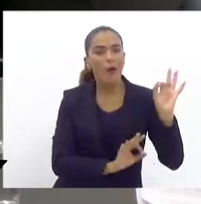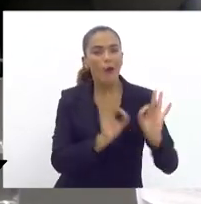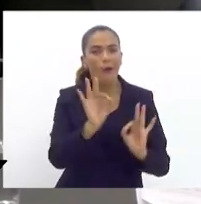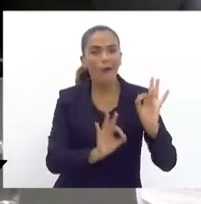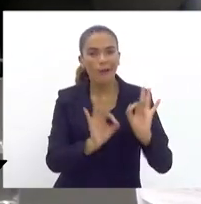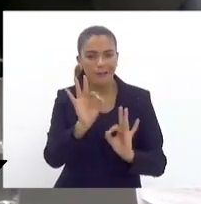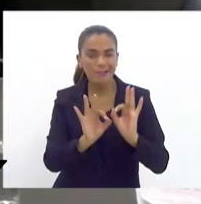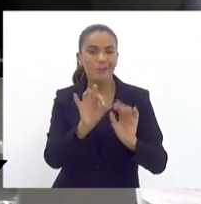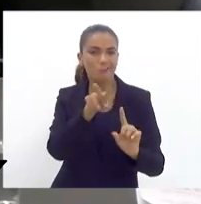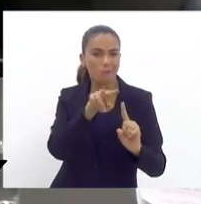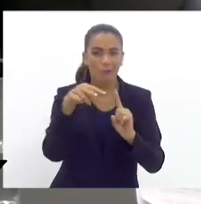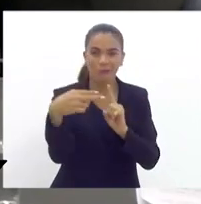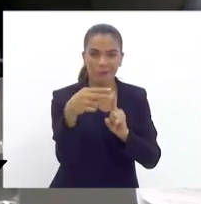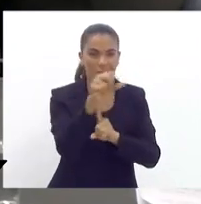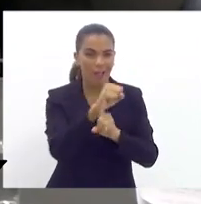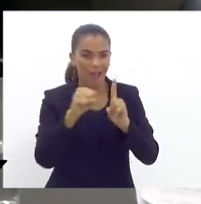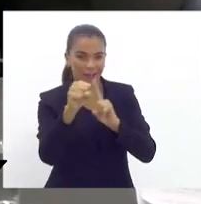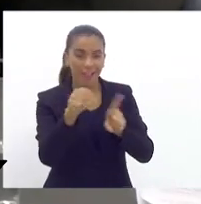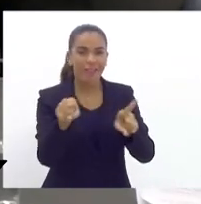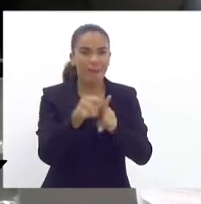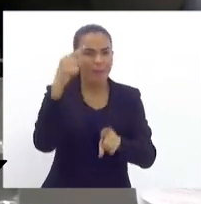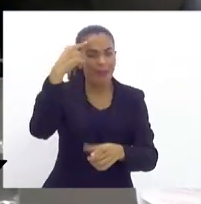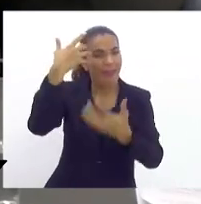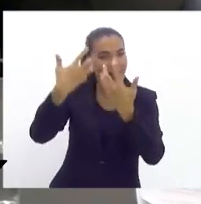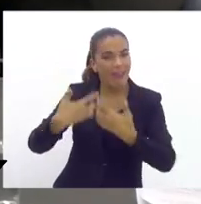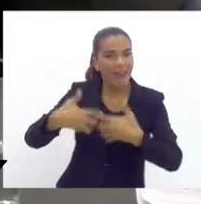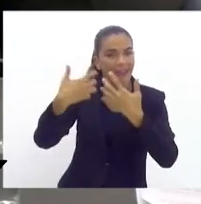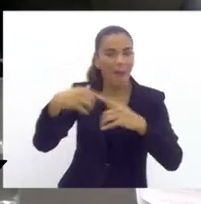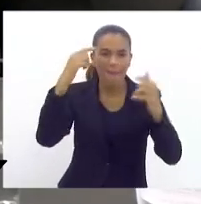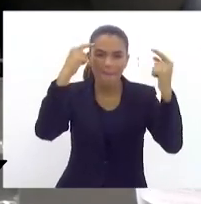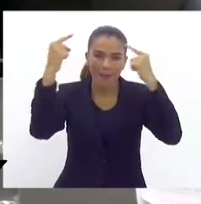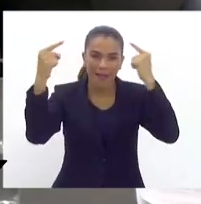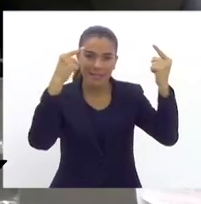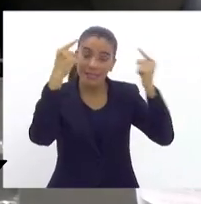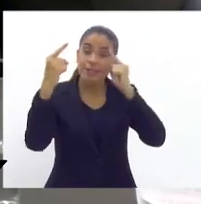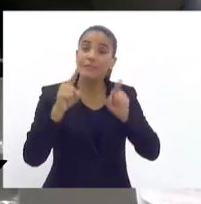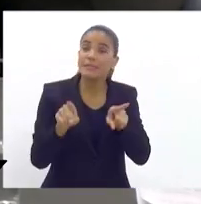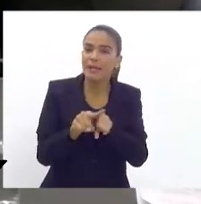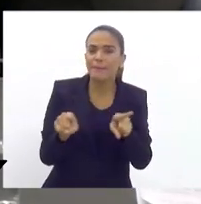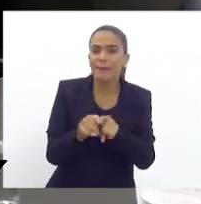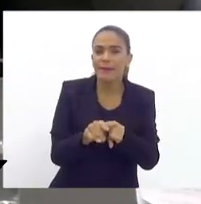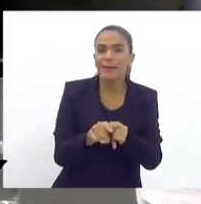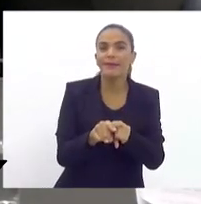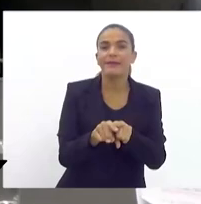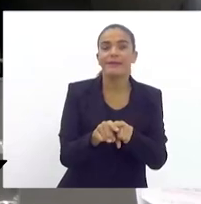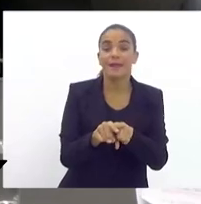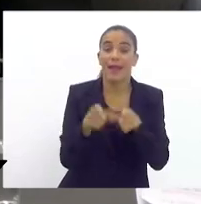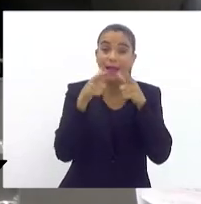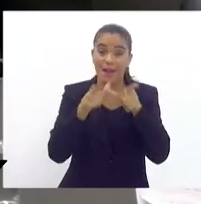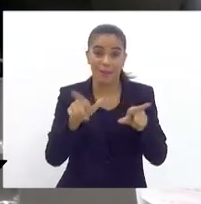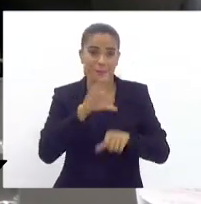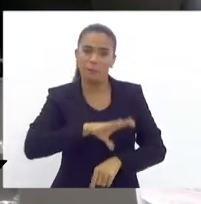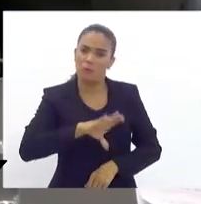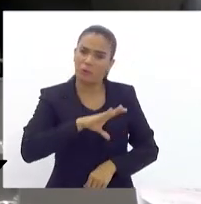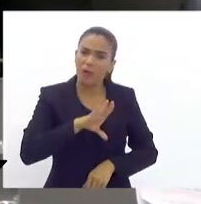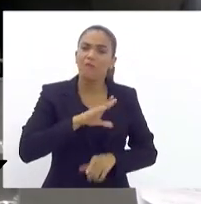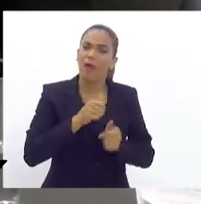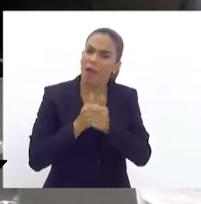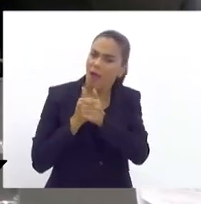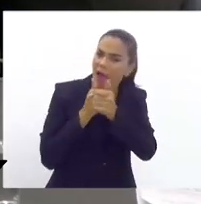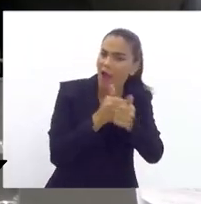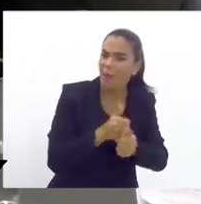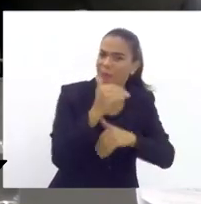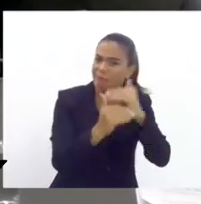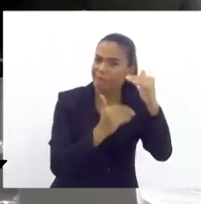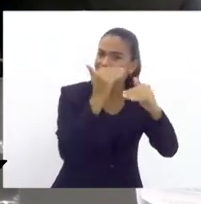reorganizando do ponto de vista social e do seu pensamento. E, evidentemente, a língua portuguesa vai acompanhando e